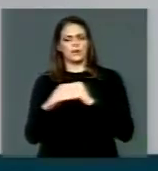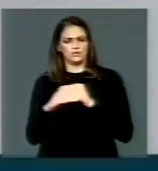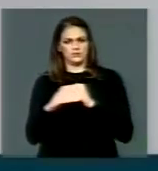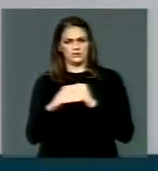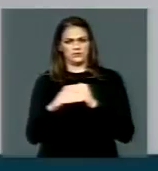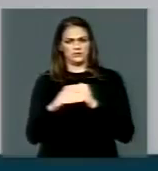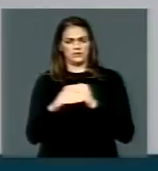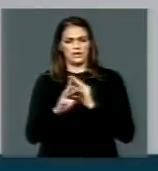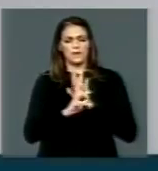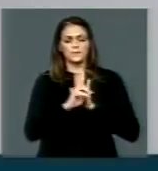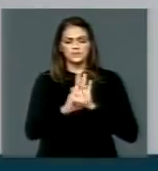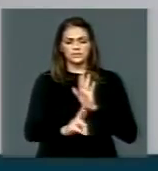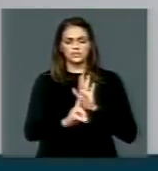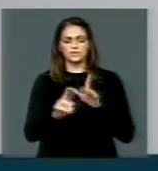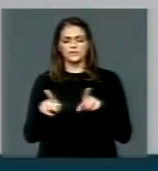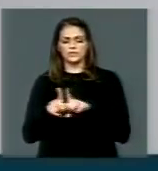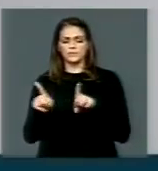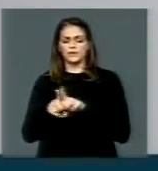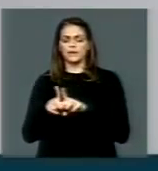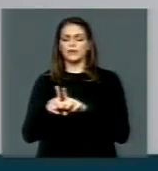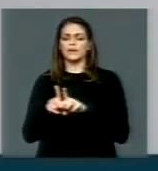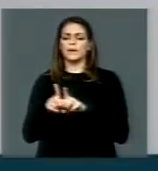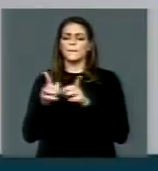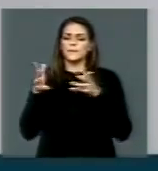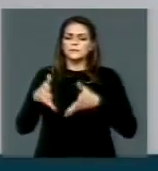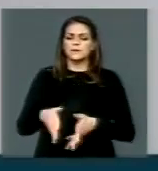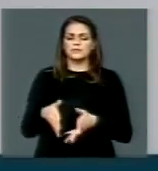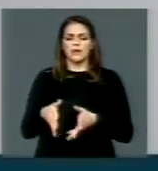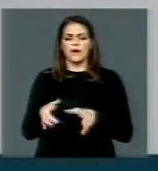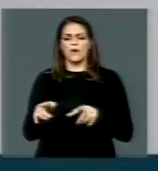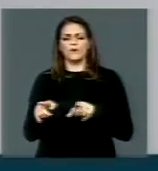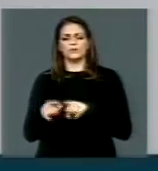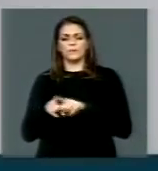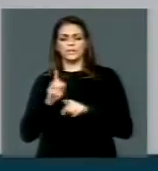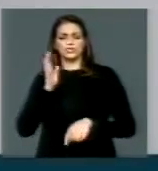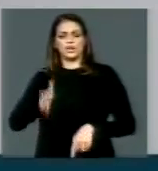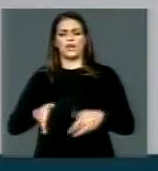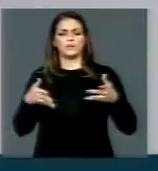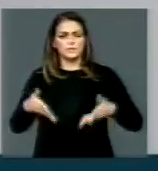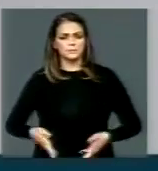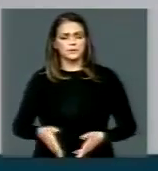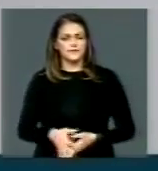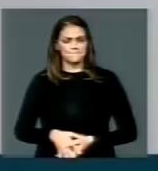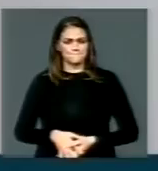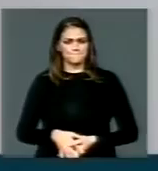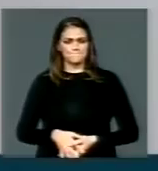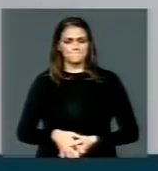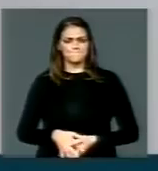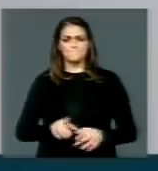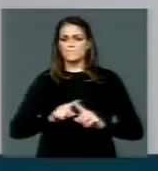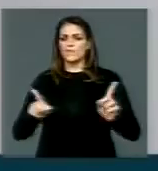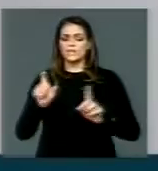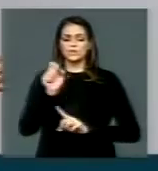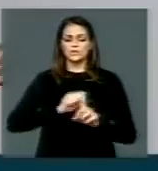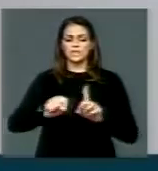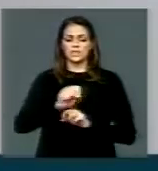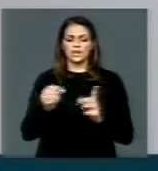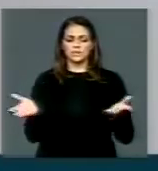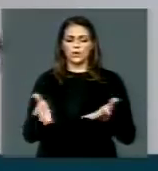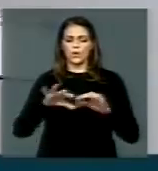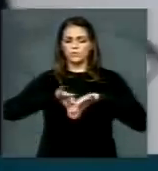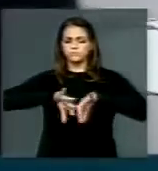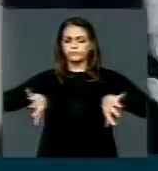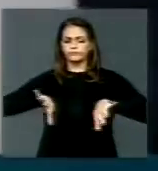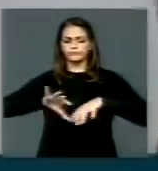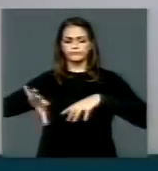de democracia direta e participativa. Há uma fratura da sociedade com o mundo